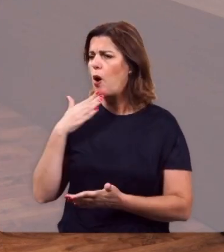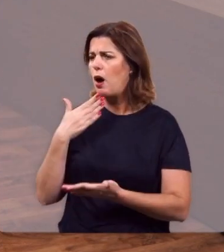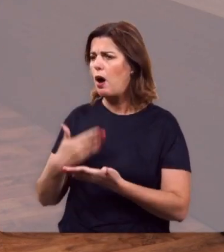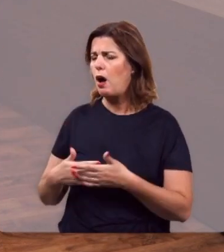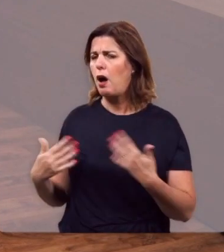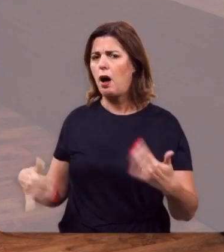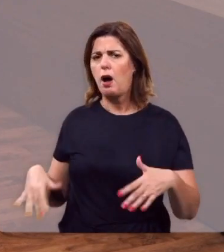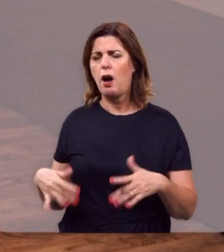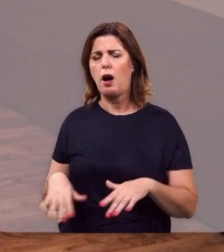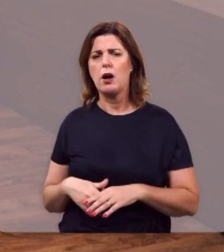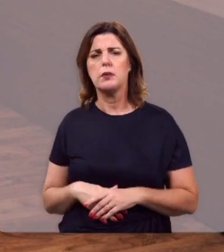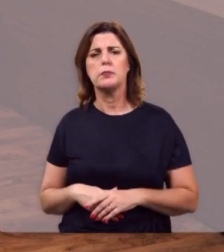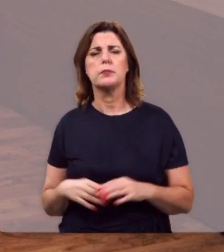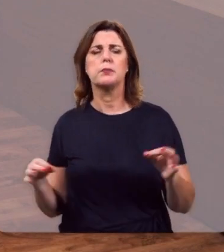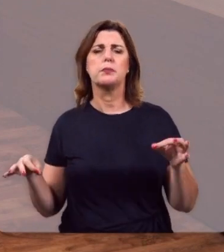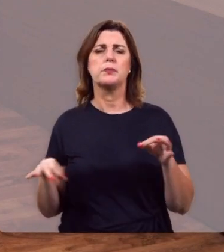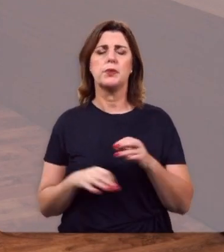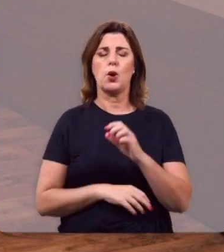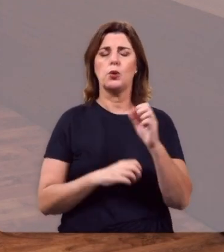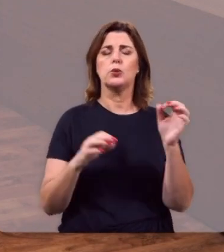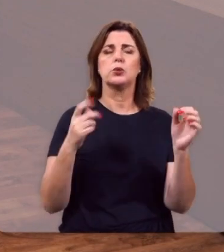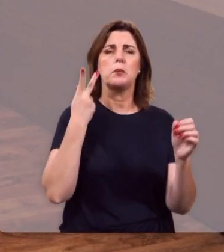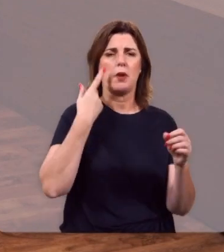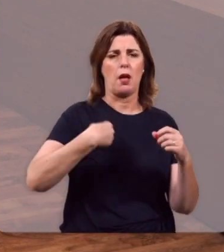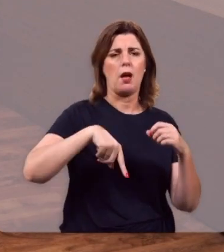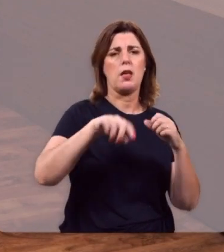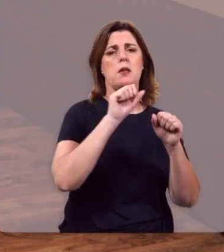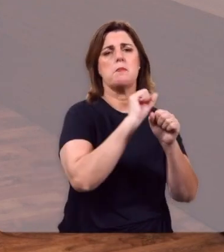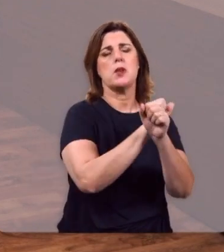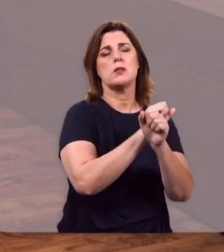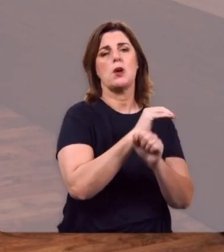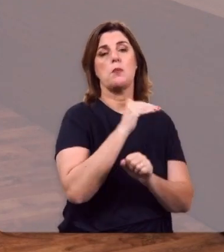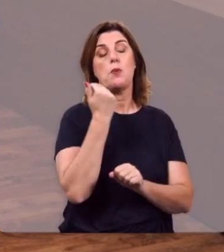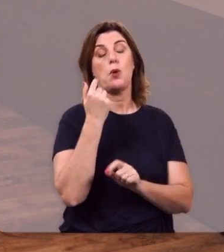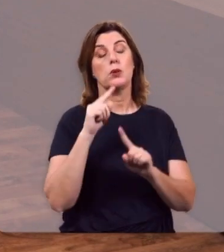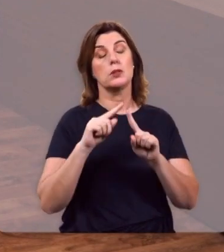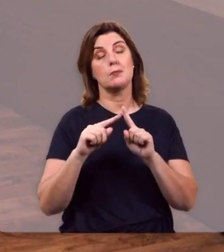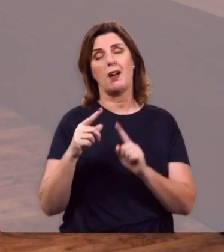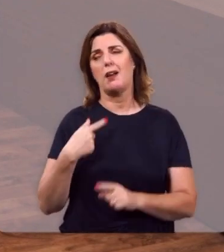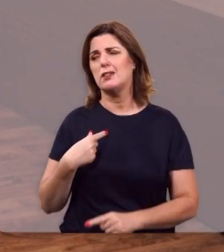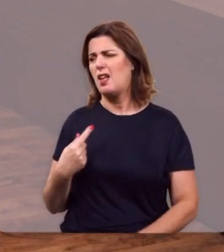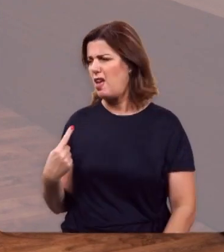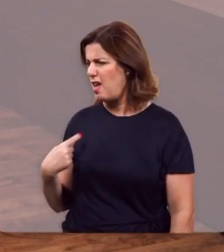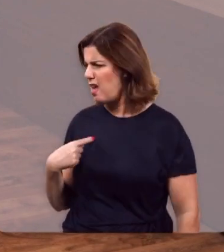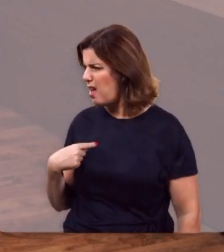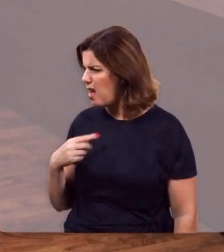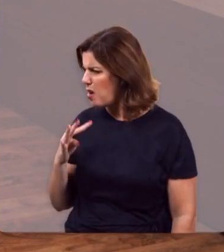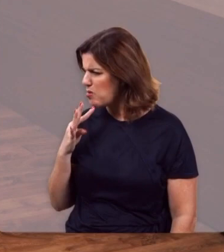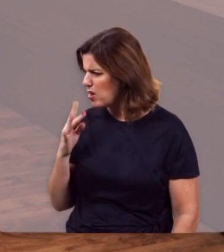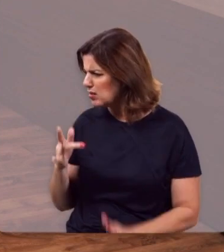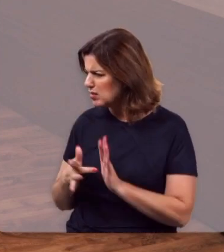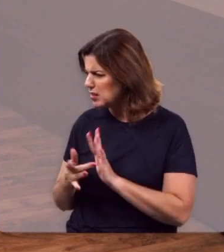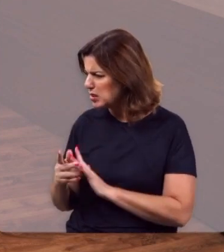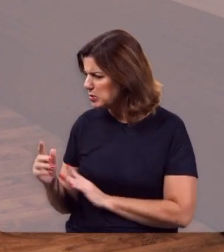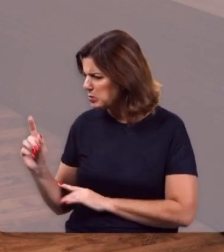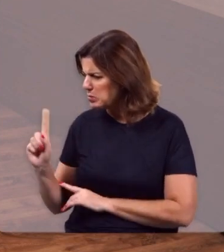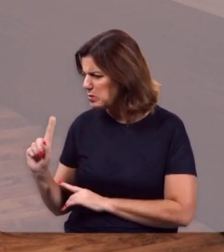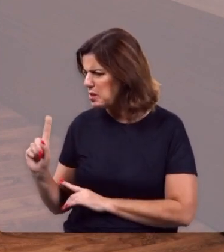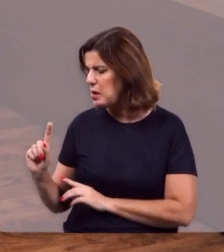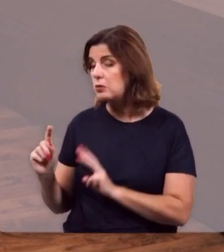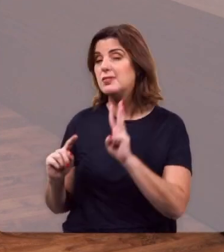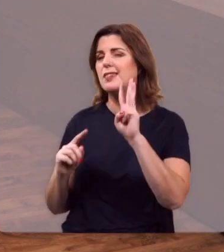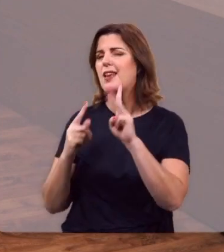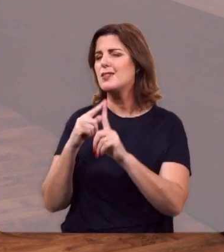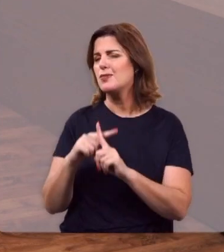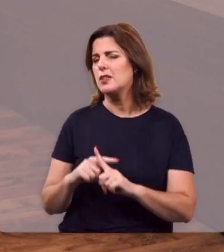escandalizassem. Estava pronto a ir para a prisão e para a morte. Mas depois negou Jesus covardemente 3 vezes.